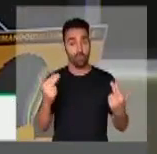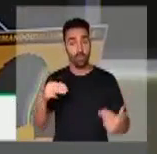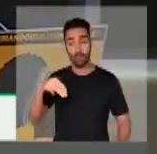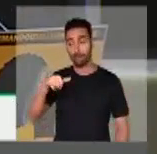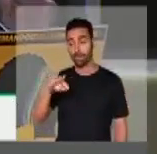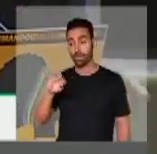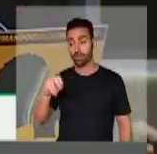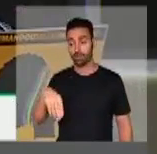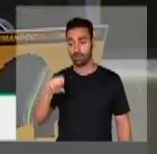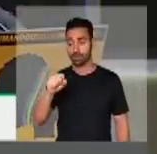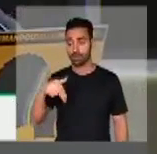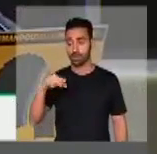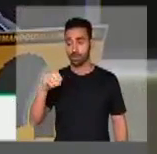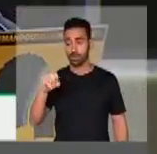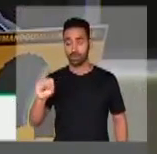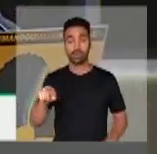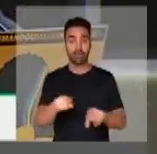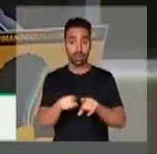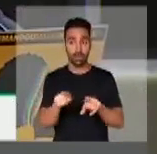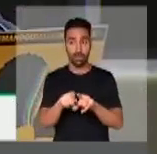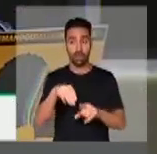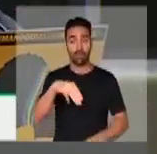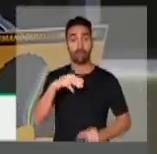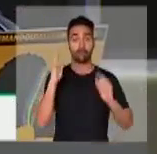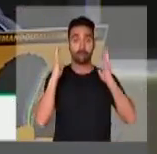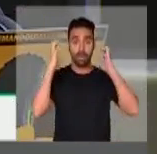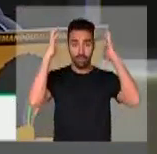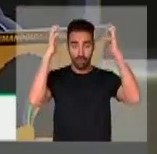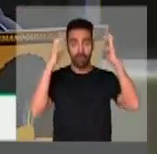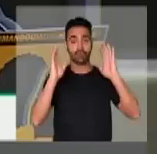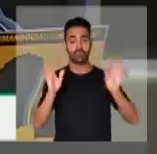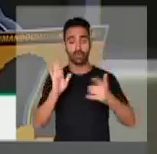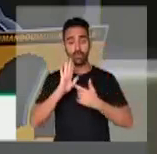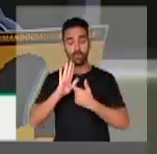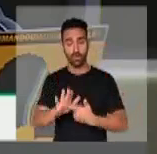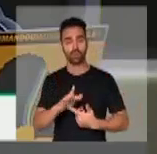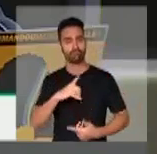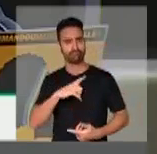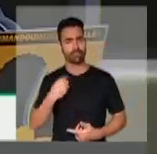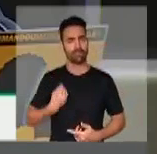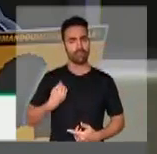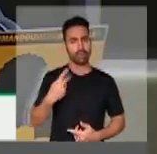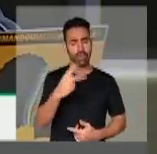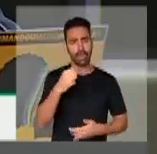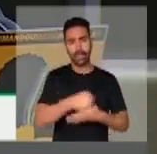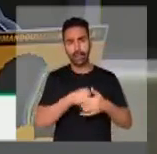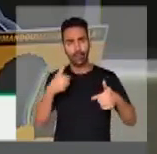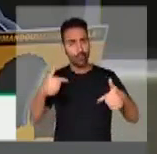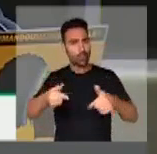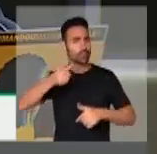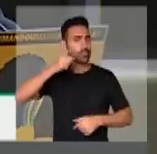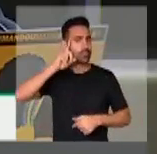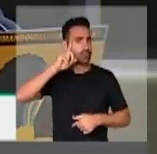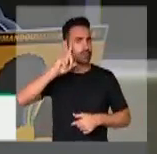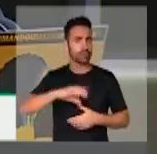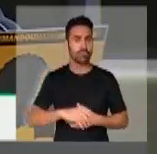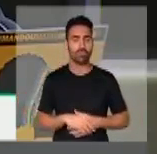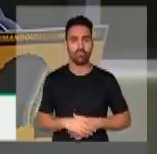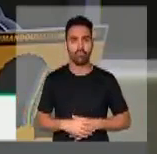Milton Santos e a Marielle expressava na sua vida, na sua luta concreta.